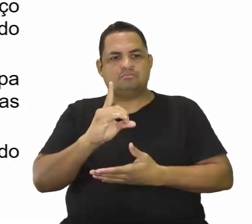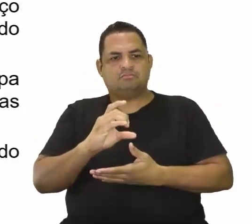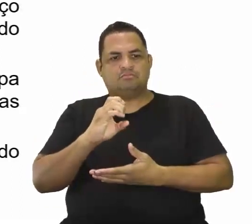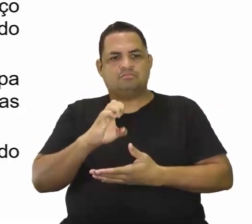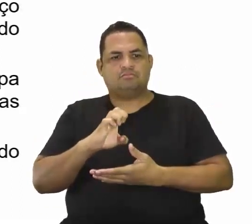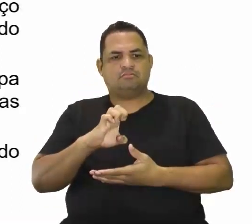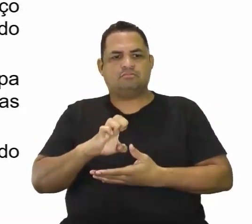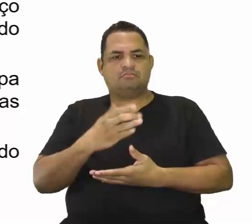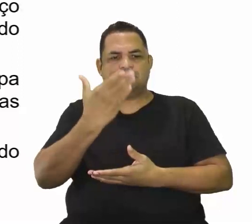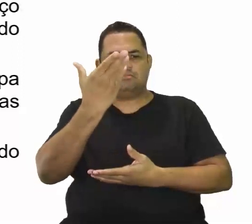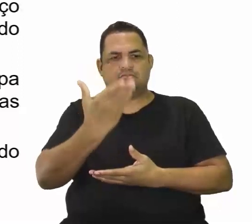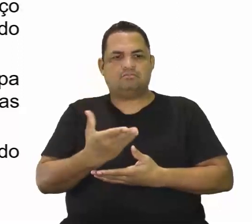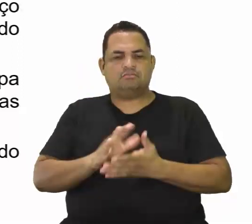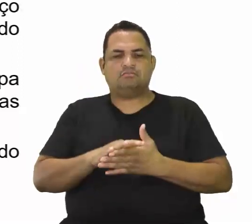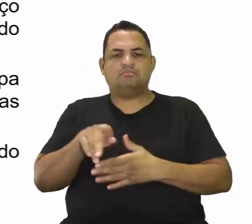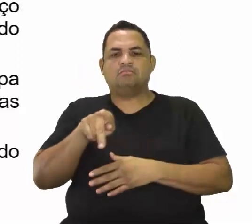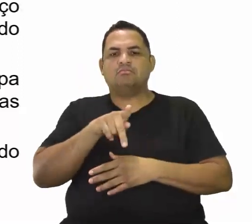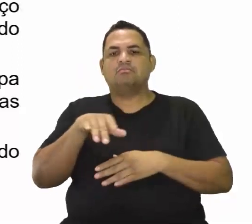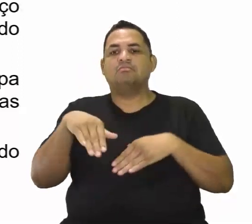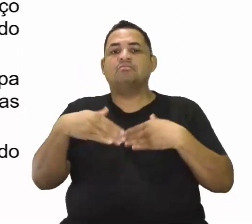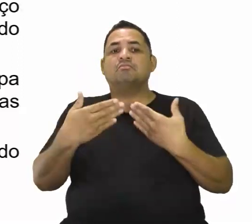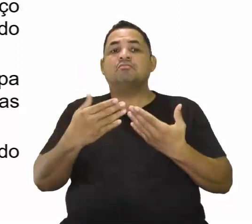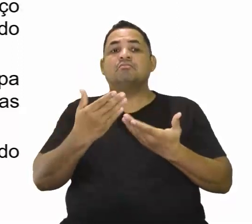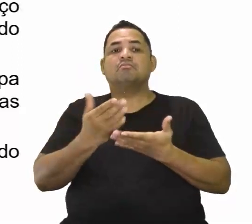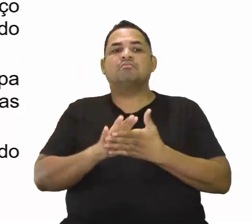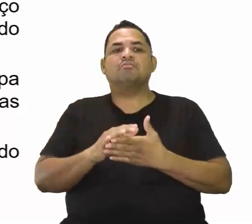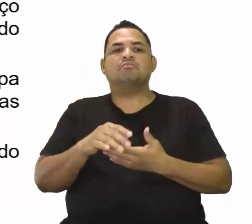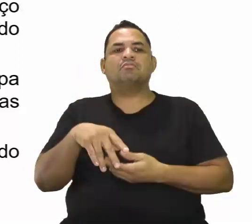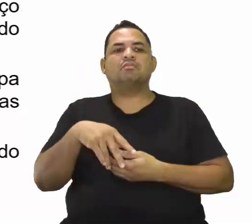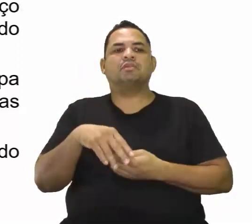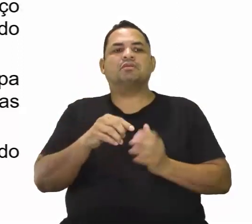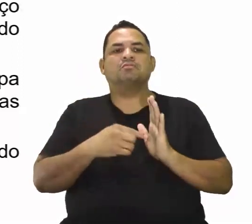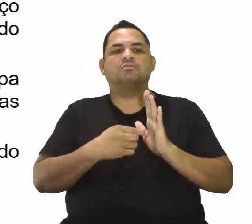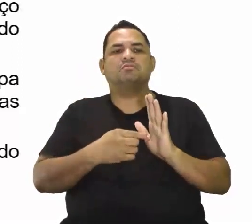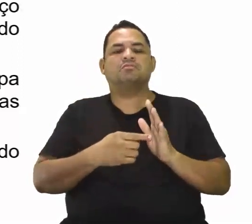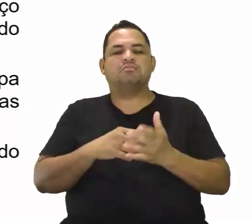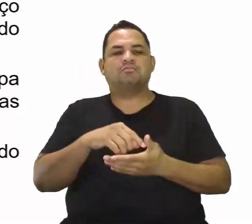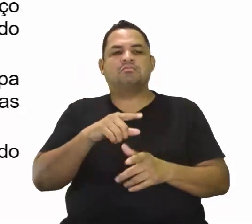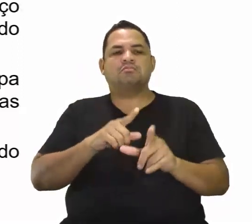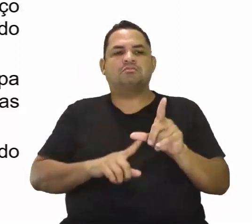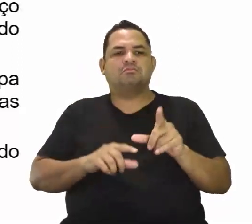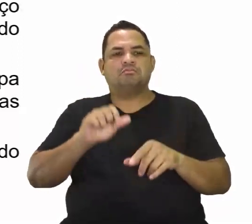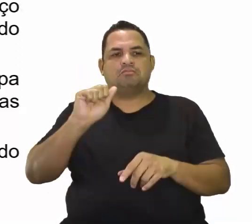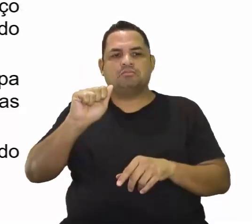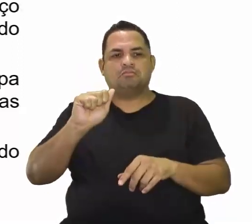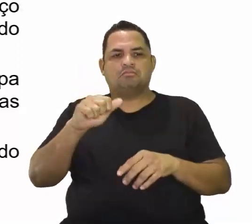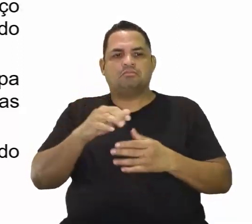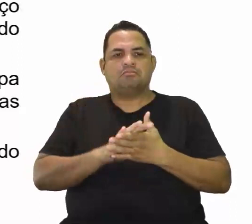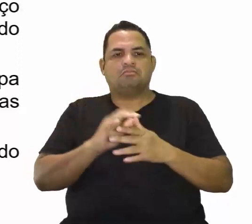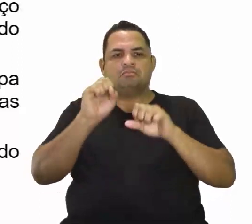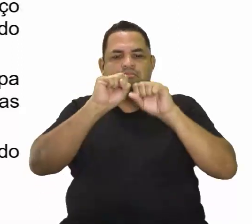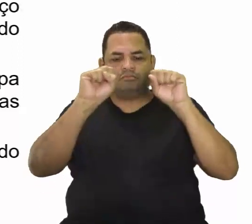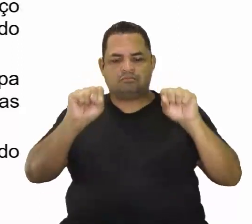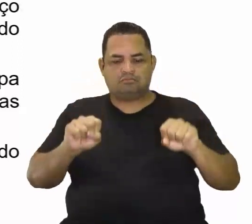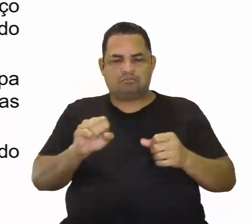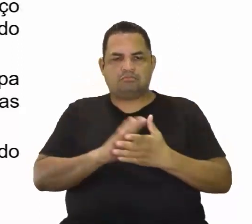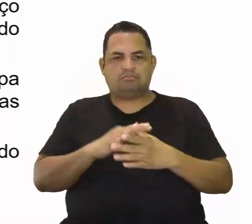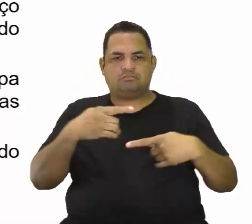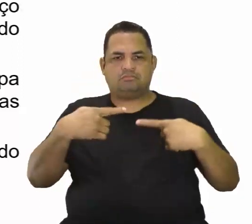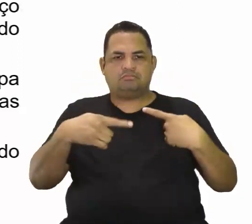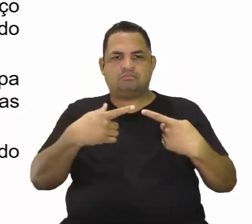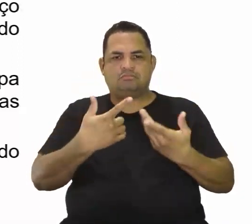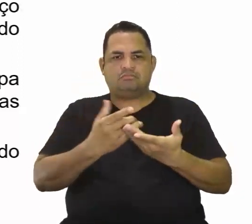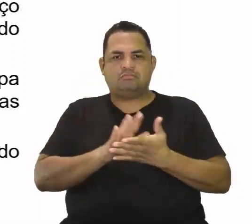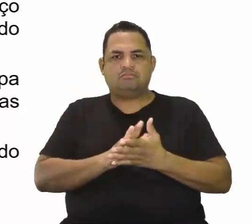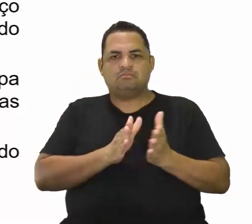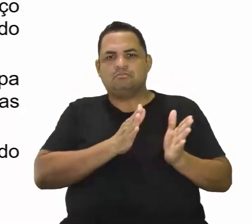a D e a E. Professor, o que diz a letra A? Ela diz o seguinte: bom, sistema político que